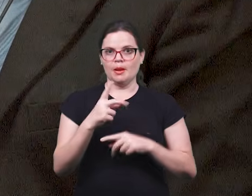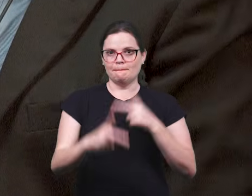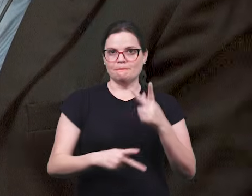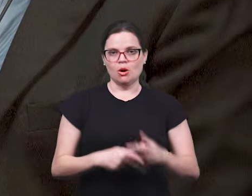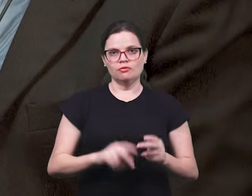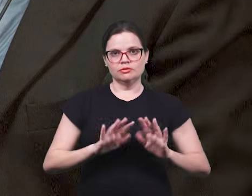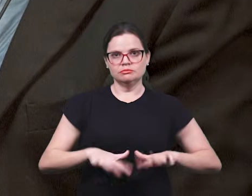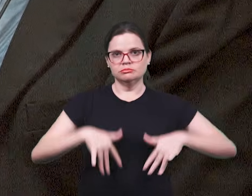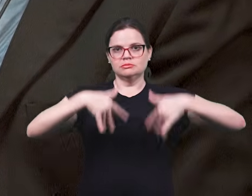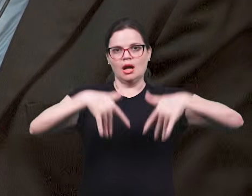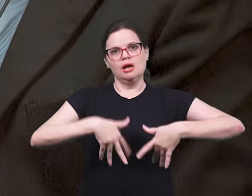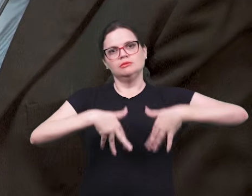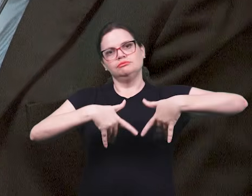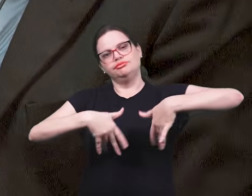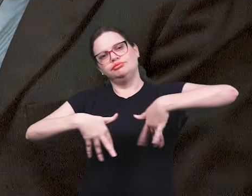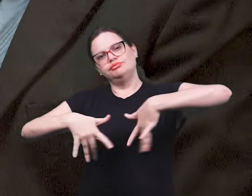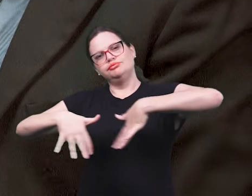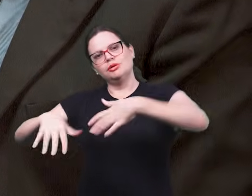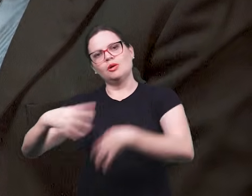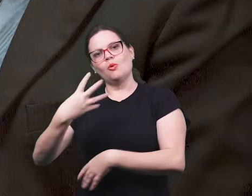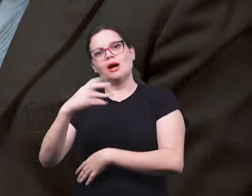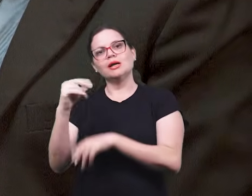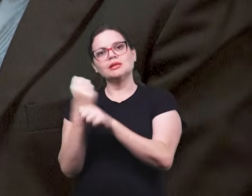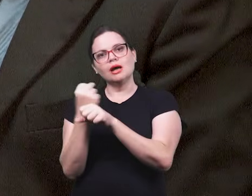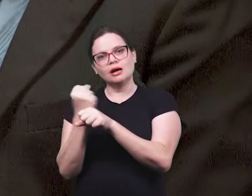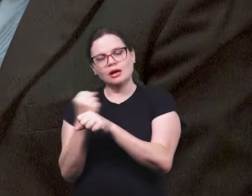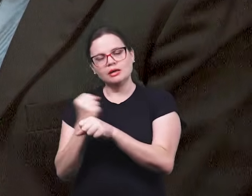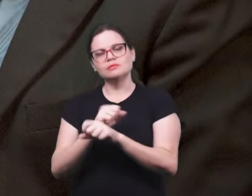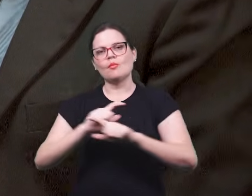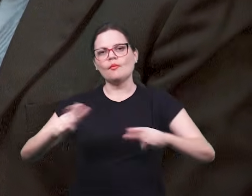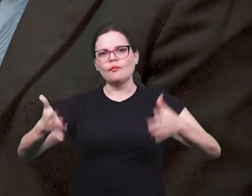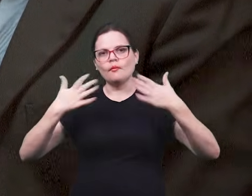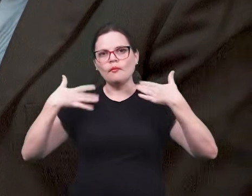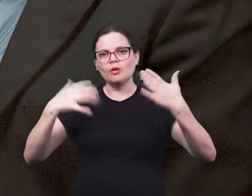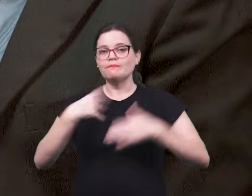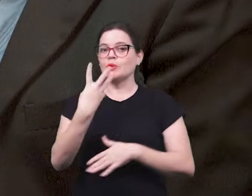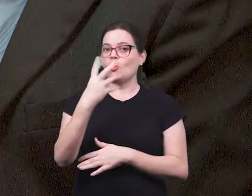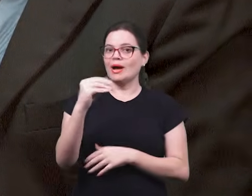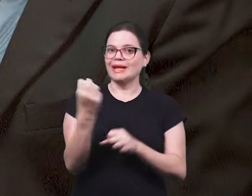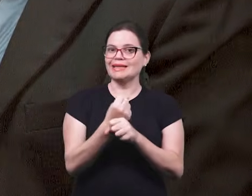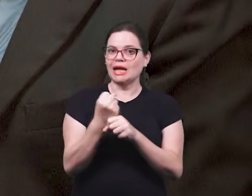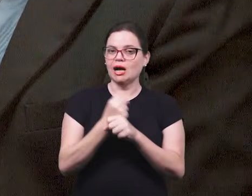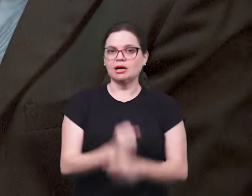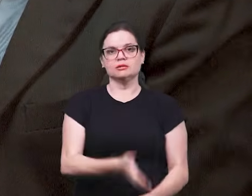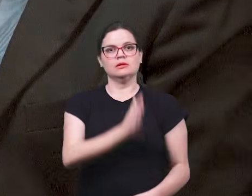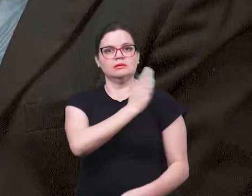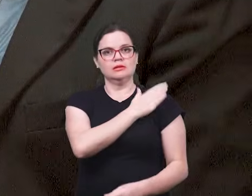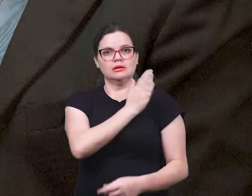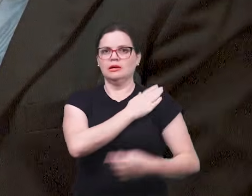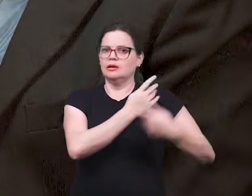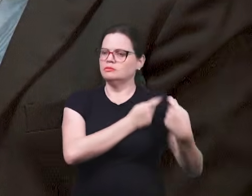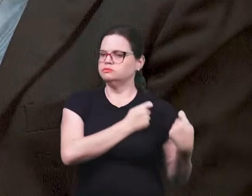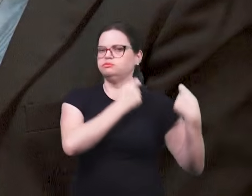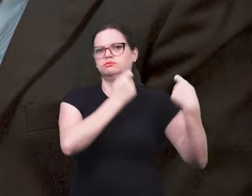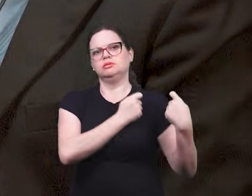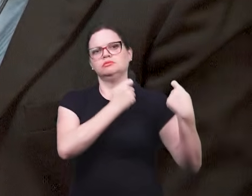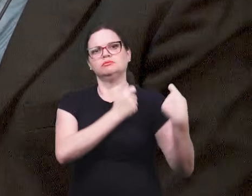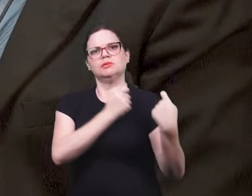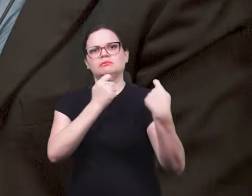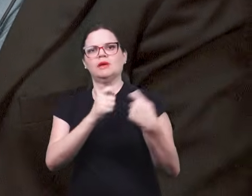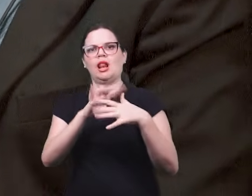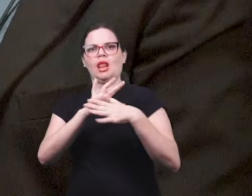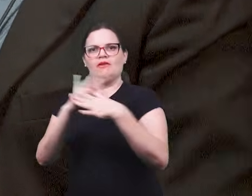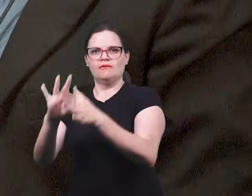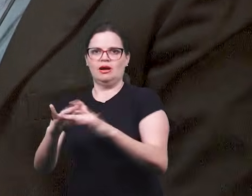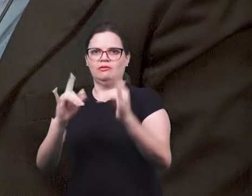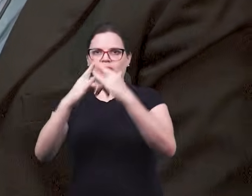levantava, marchava 40 anos andando no deserto e 40 anos levando as peças, e cada lugar que eles acampavam, eles montavam o